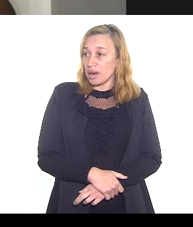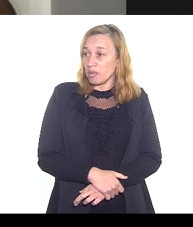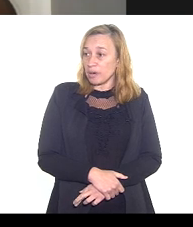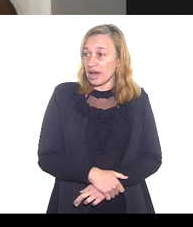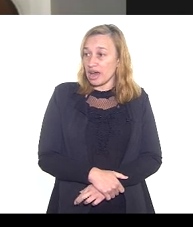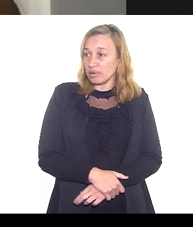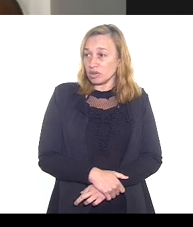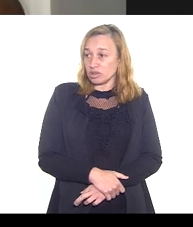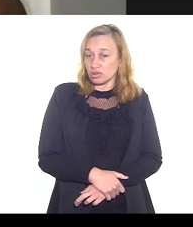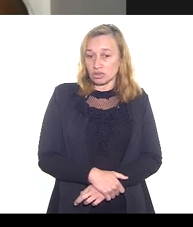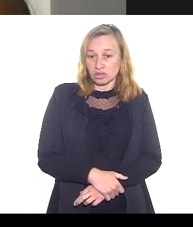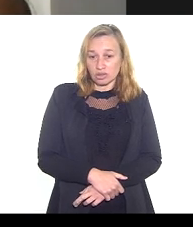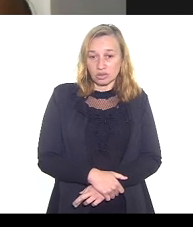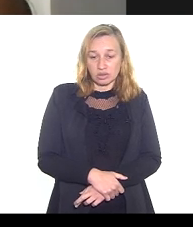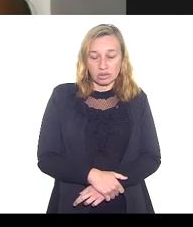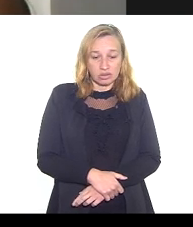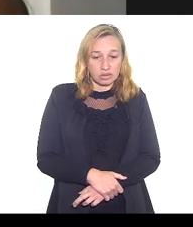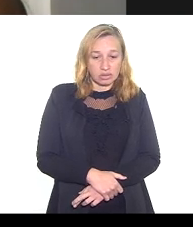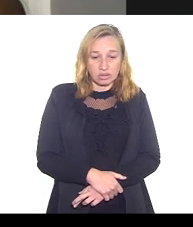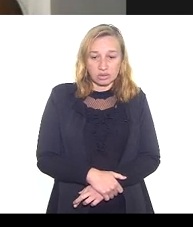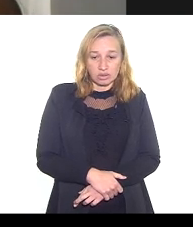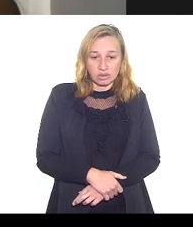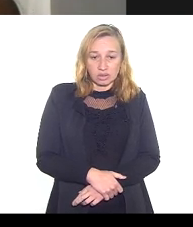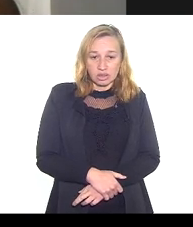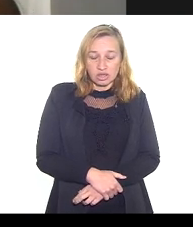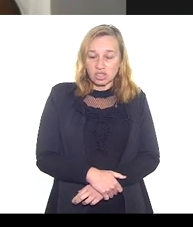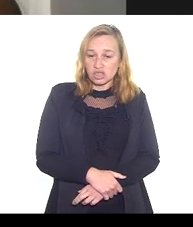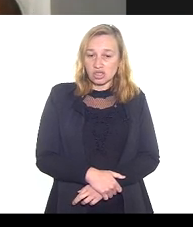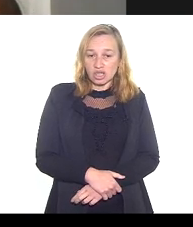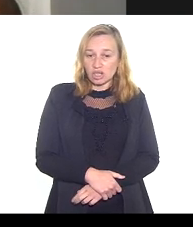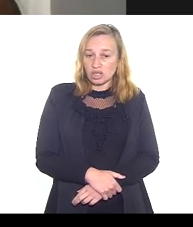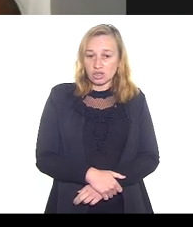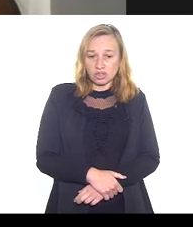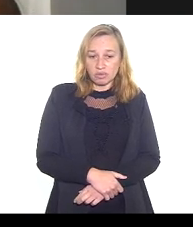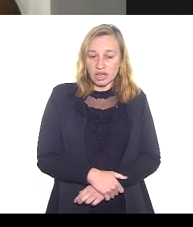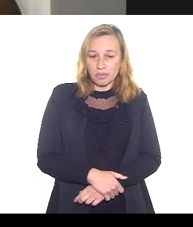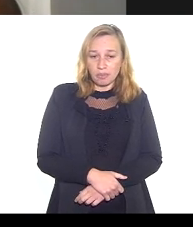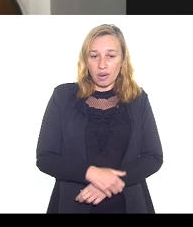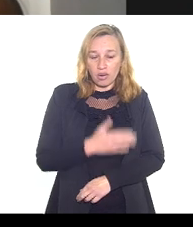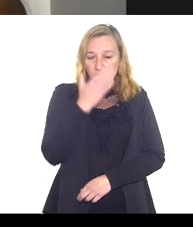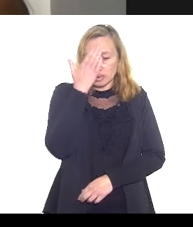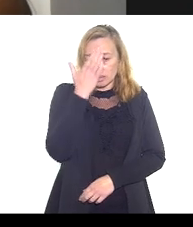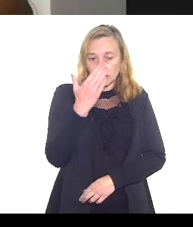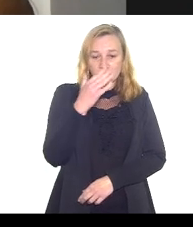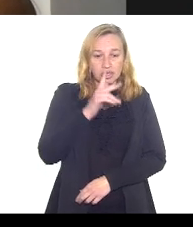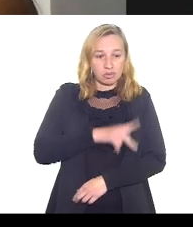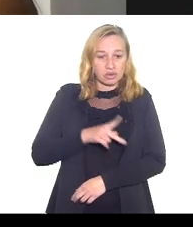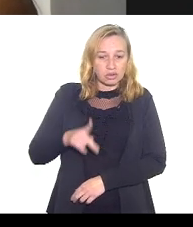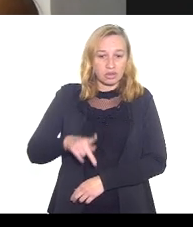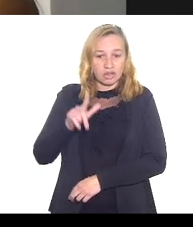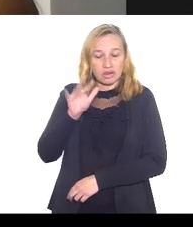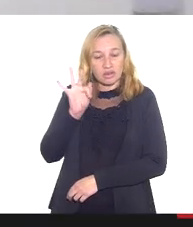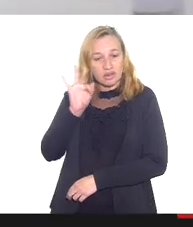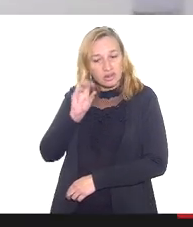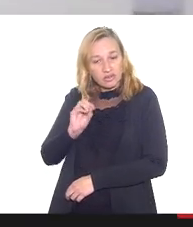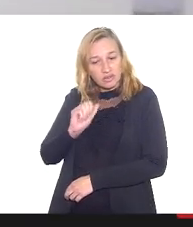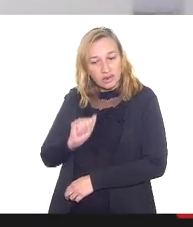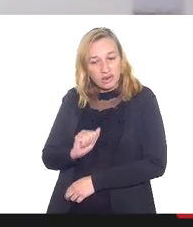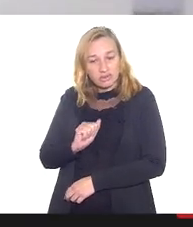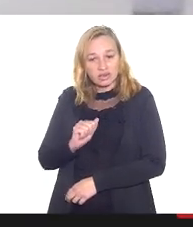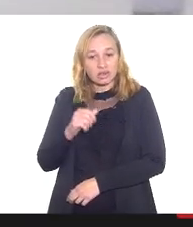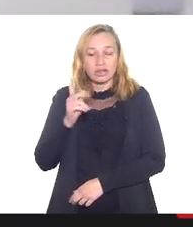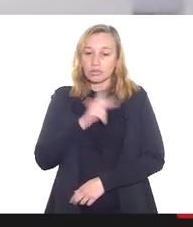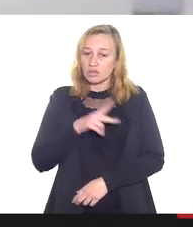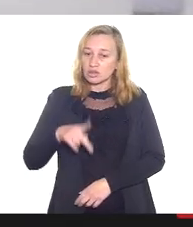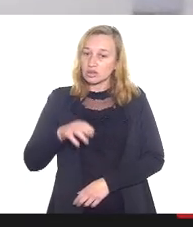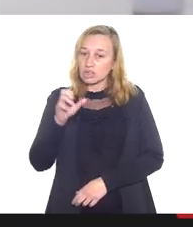Professora Elisângela, superintendente, quer fazer alguma complementação? Obrigado, professora Flávia. A professora Elisângela quer complementar? Se